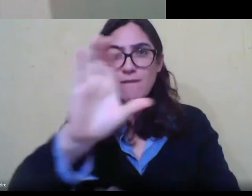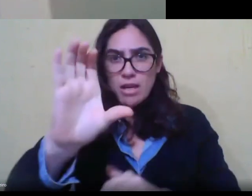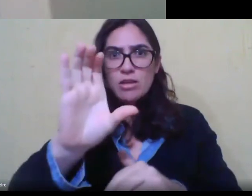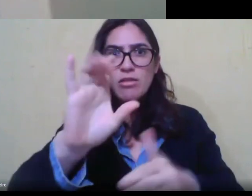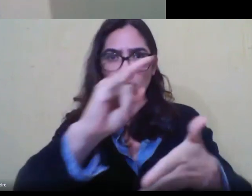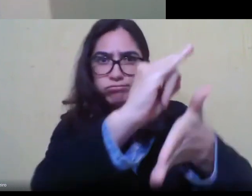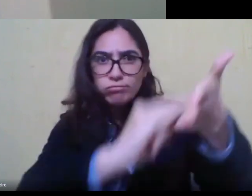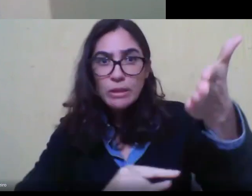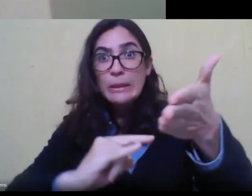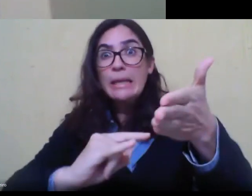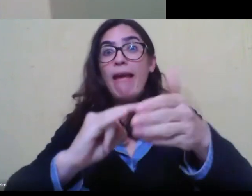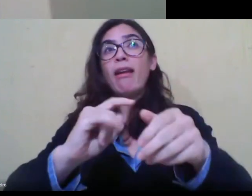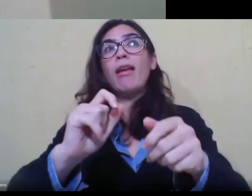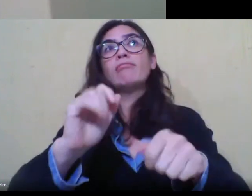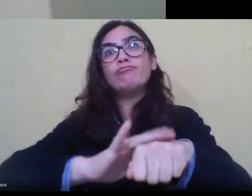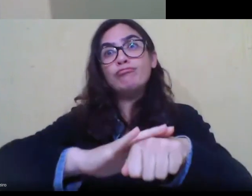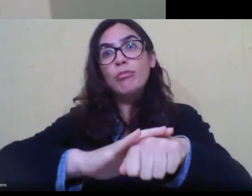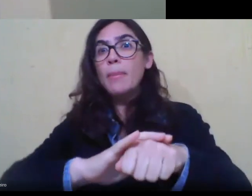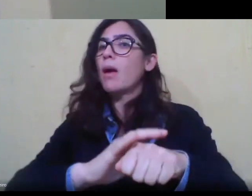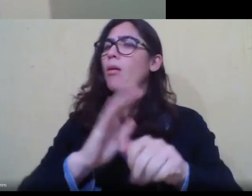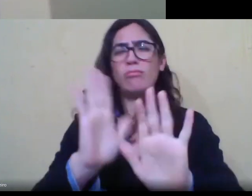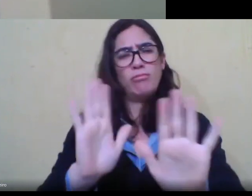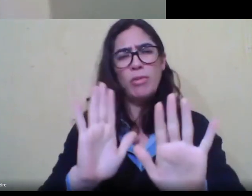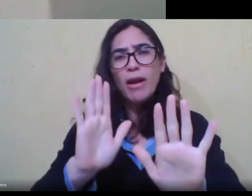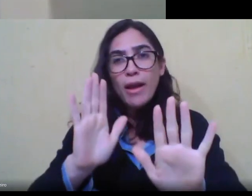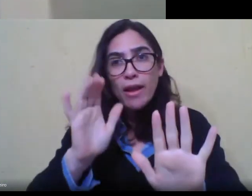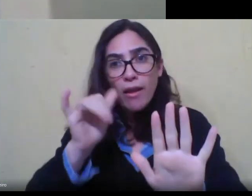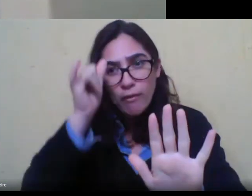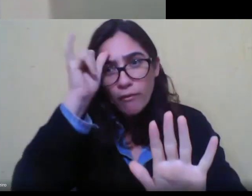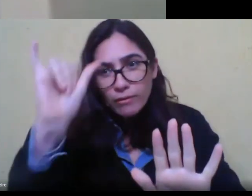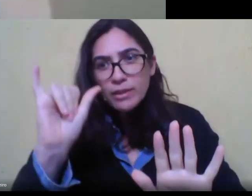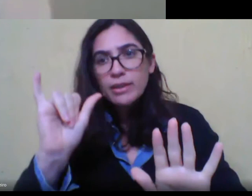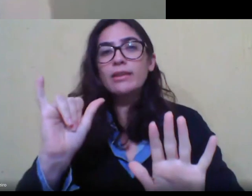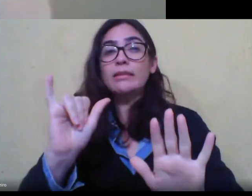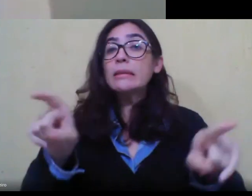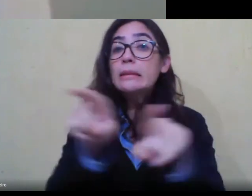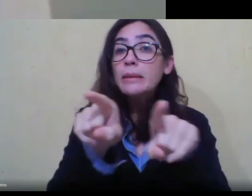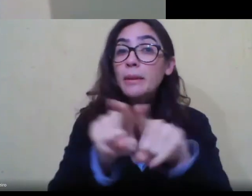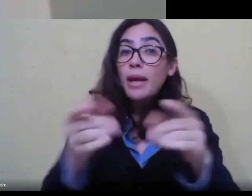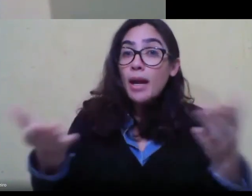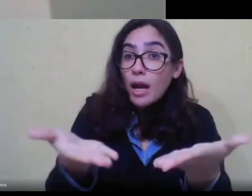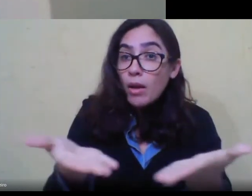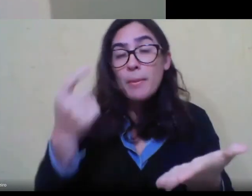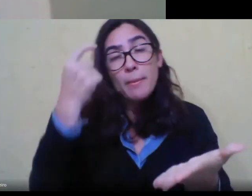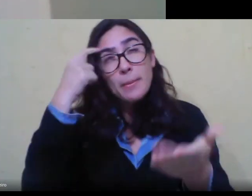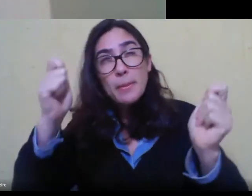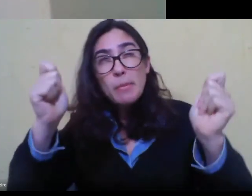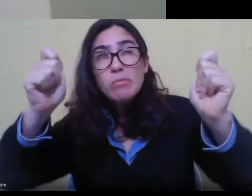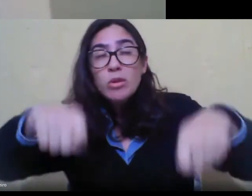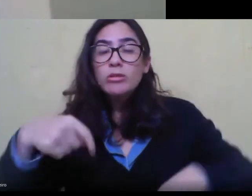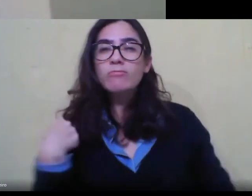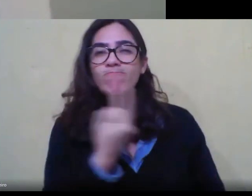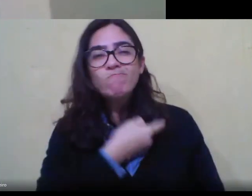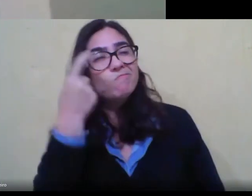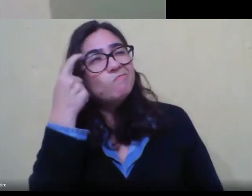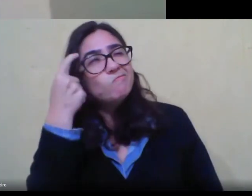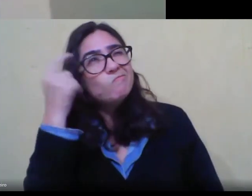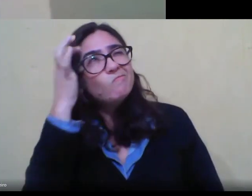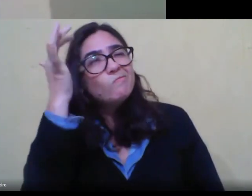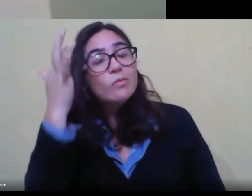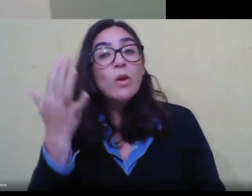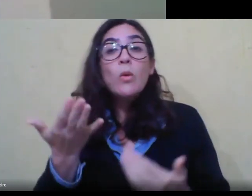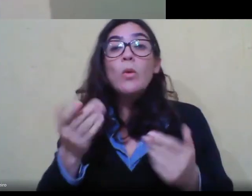extremamente apertado e a gente vai ter um prazo exíguo para a gente analisar a ficha de caracterização e inserir isso dentro